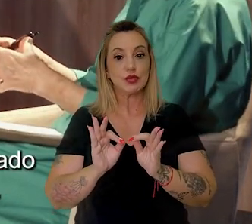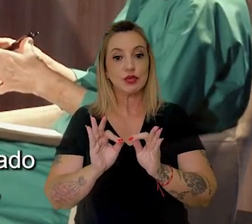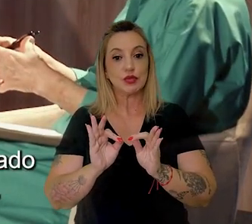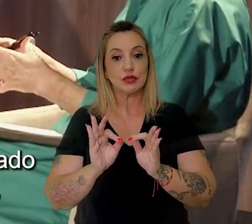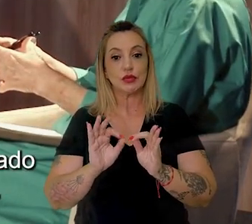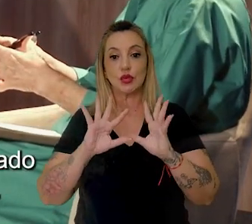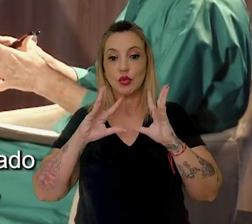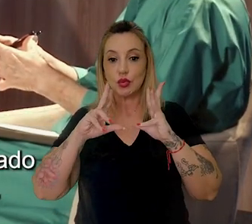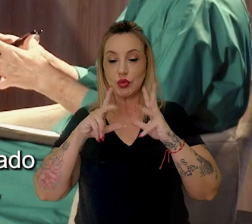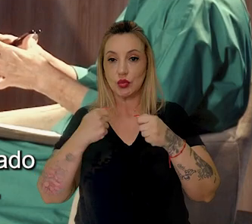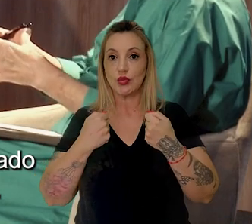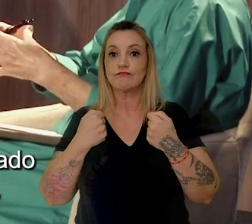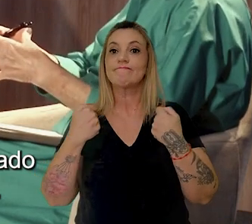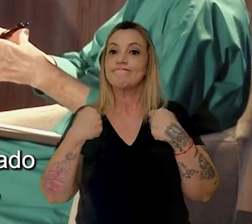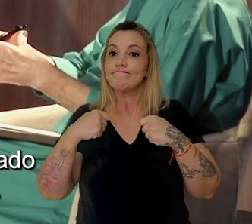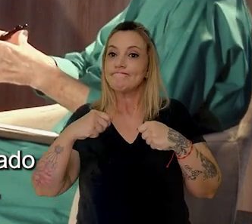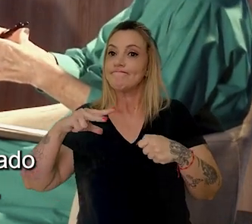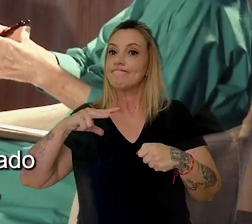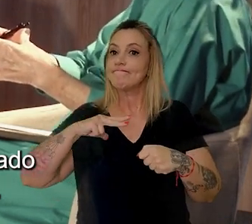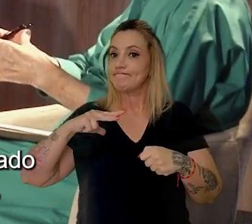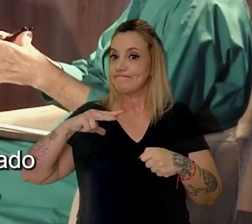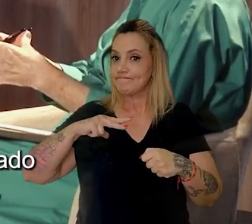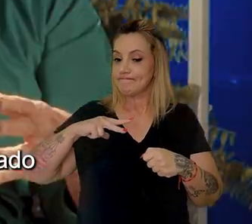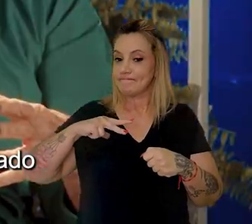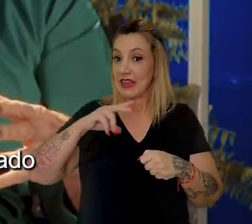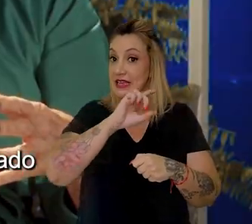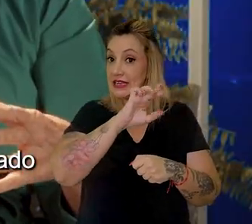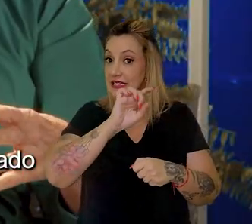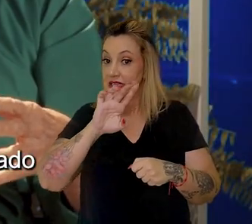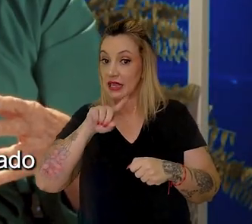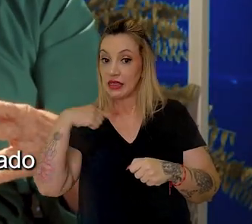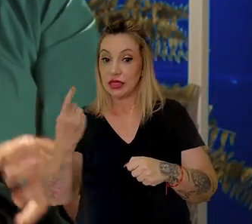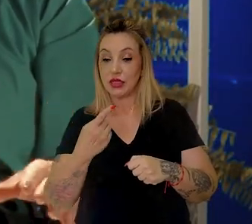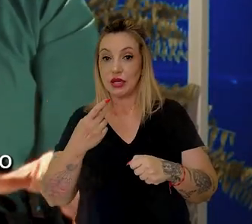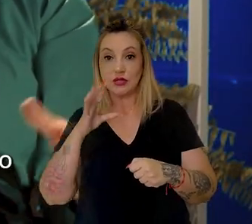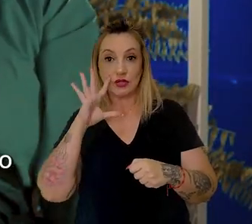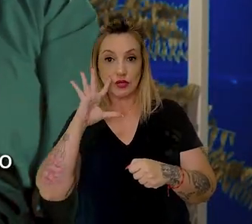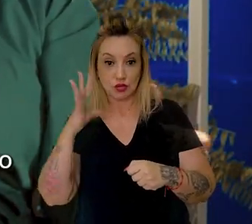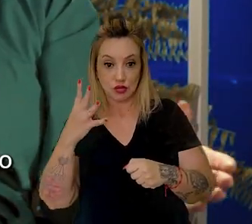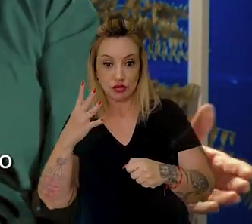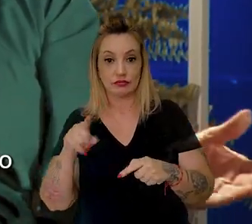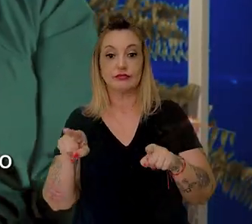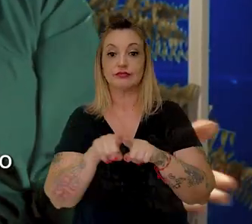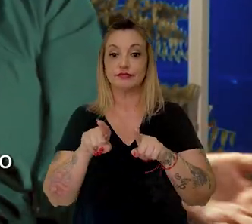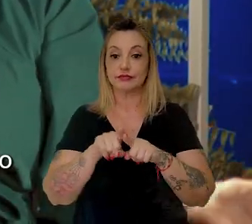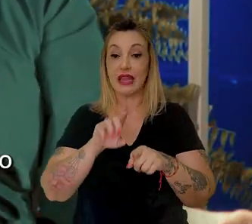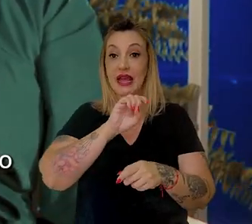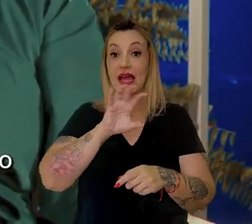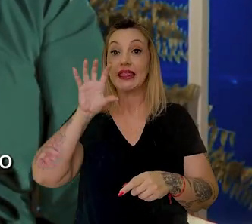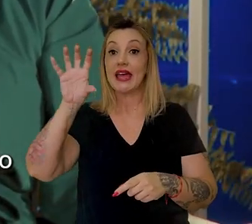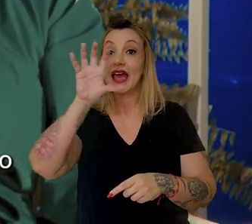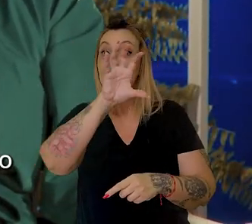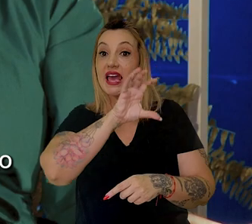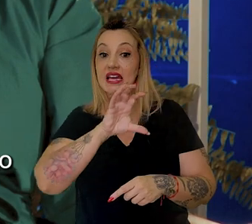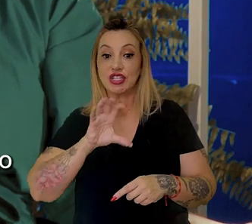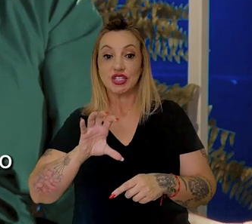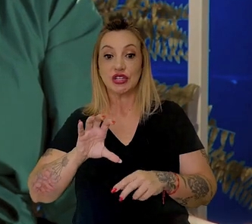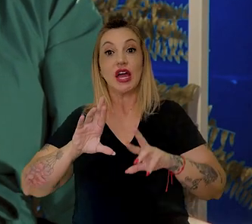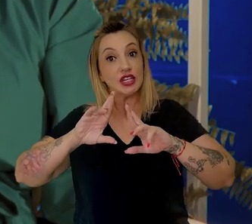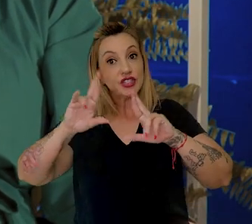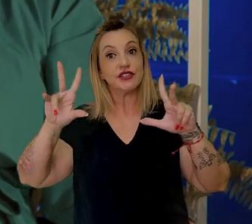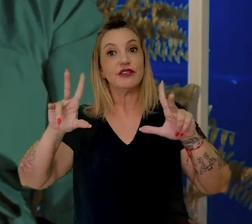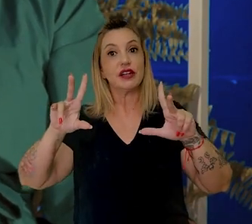seja isso tudo teria que ser bem custumizado mesmo paraas nossas situações e como eu te falei para cada região região uma coisa